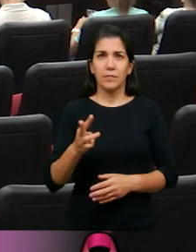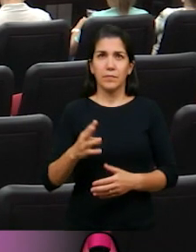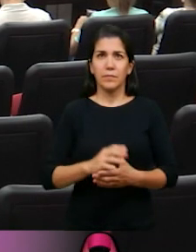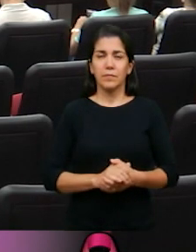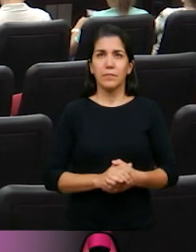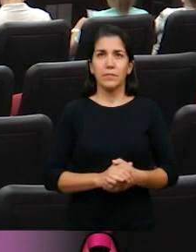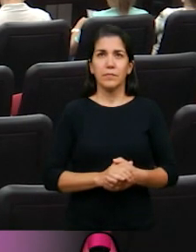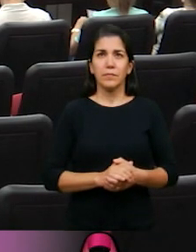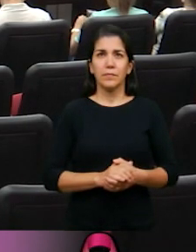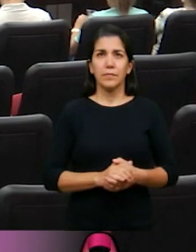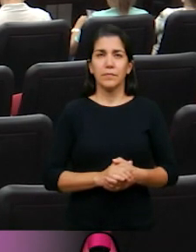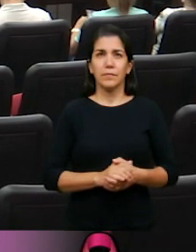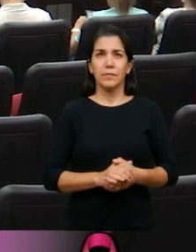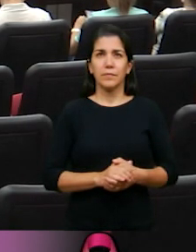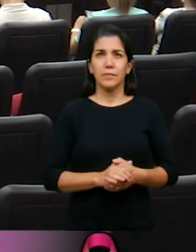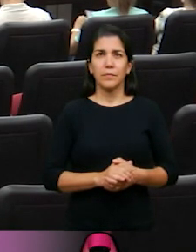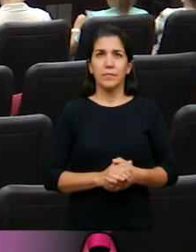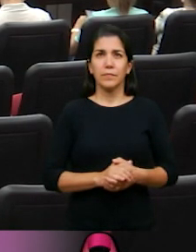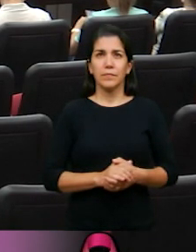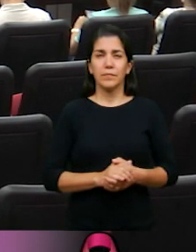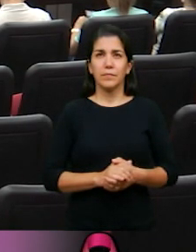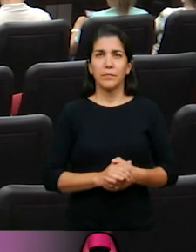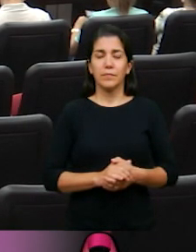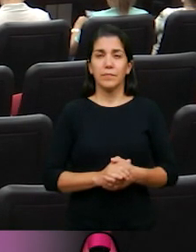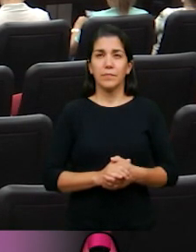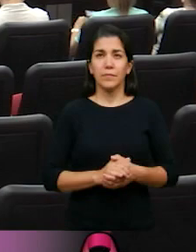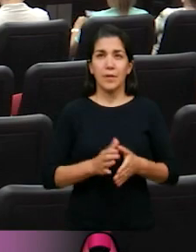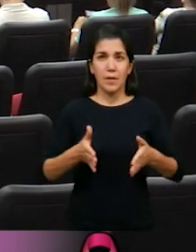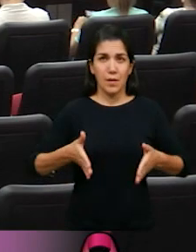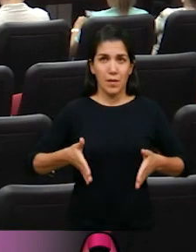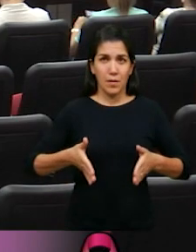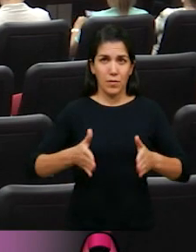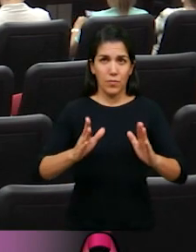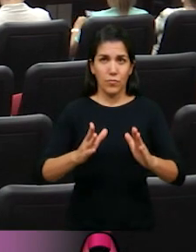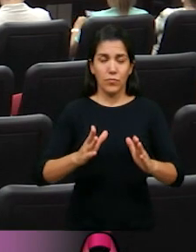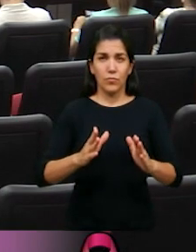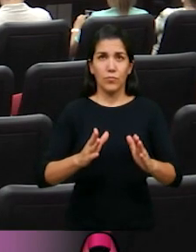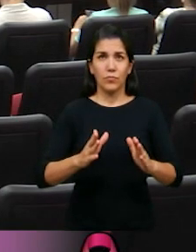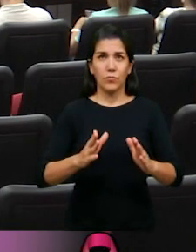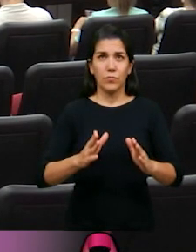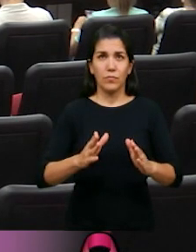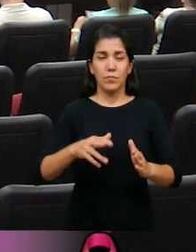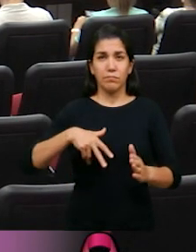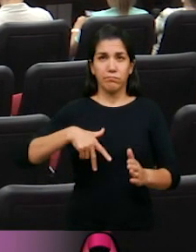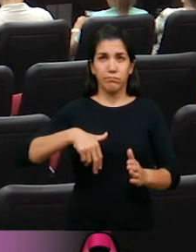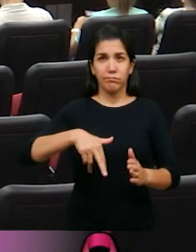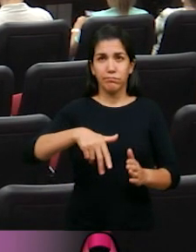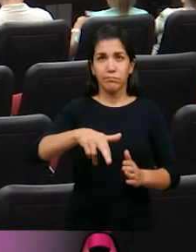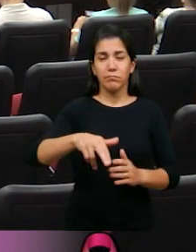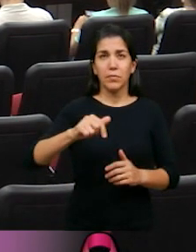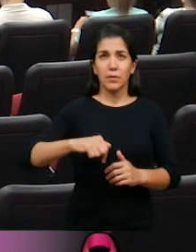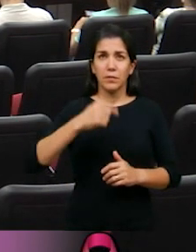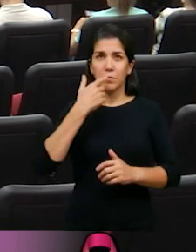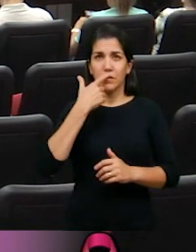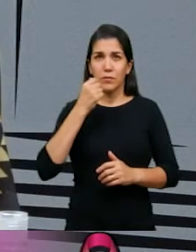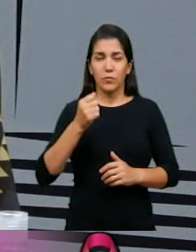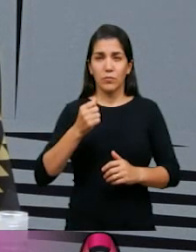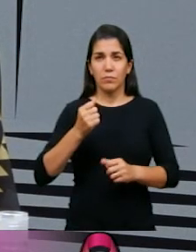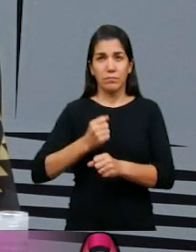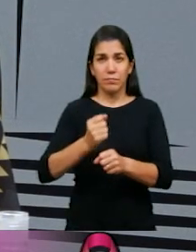Senhora Presidente, considerando que o calçadão municipal passou por reformas para oferecer melhores condições de uso